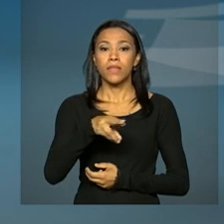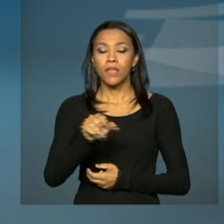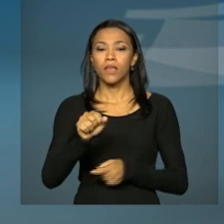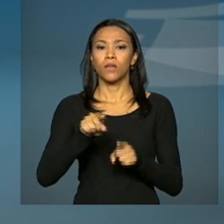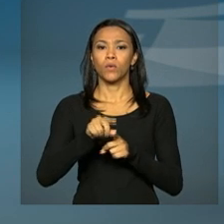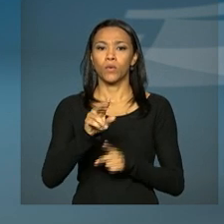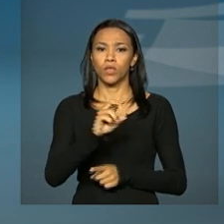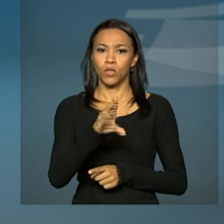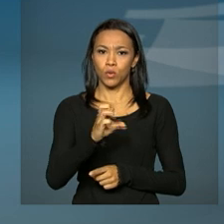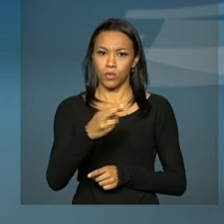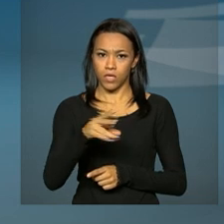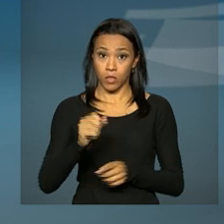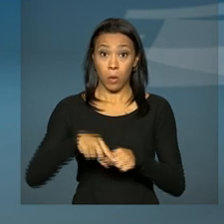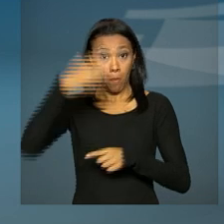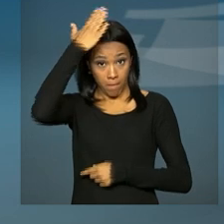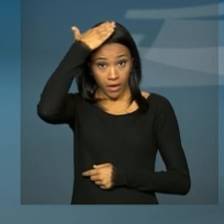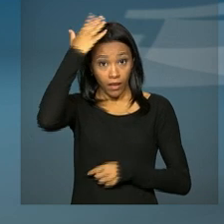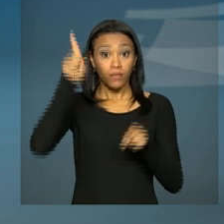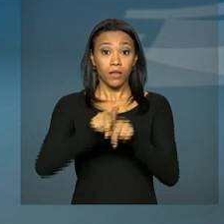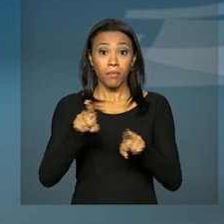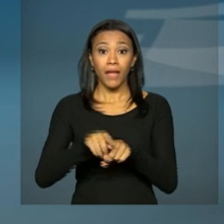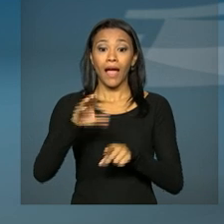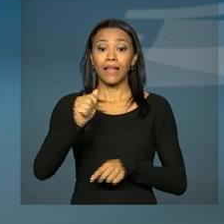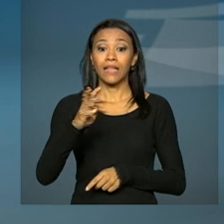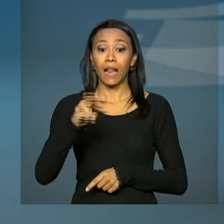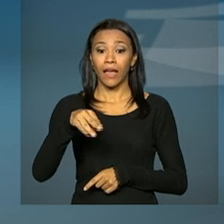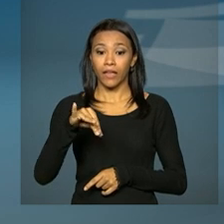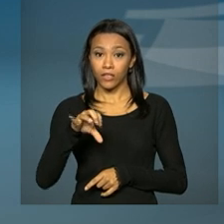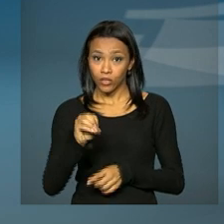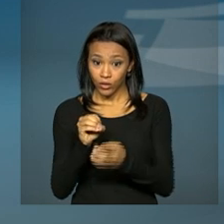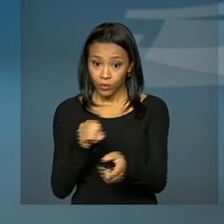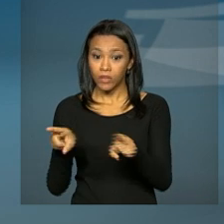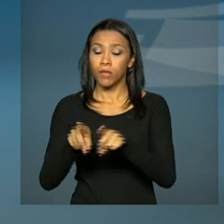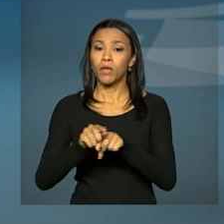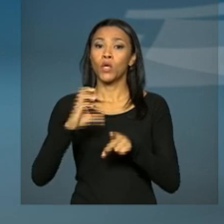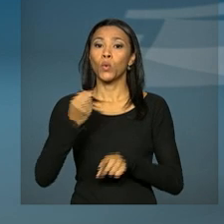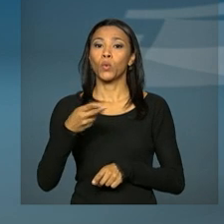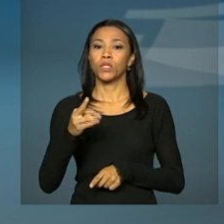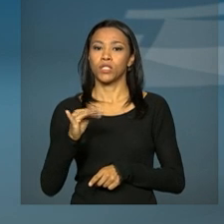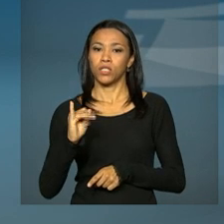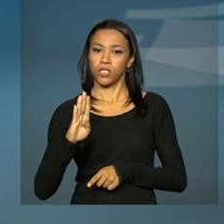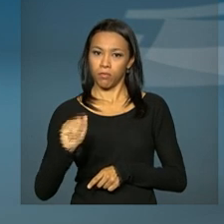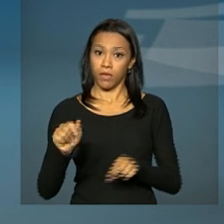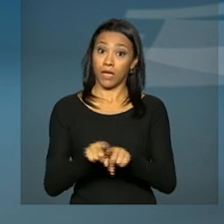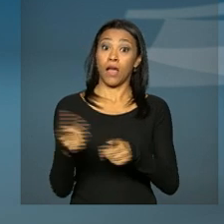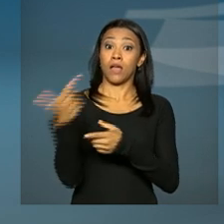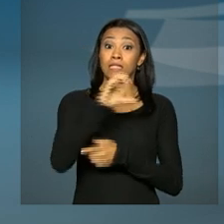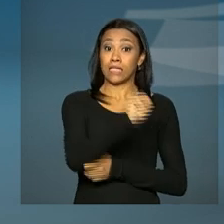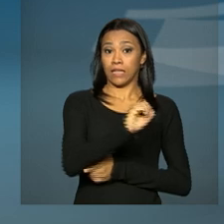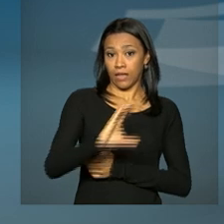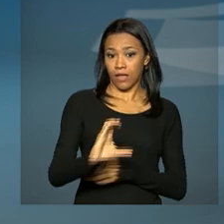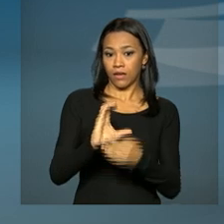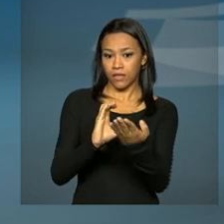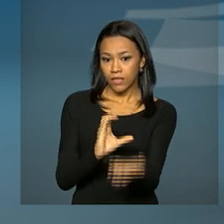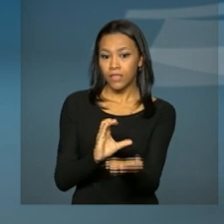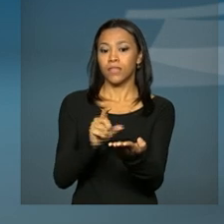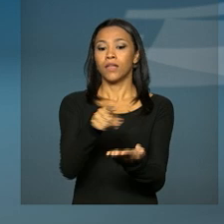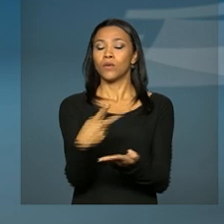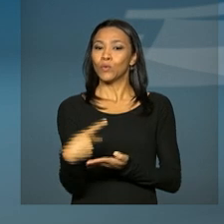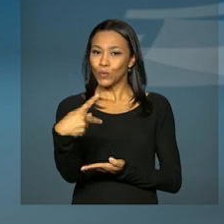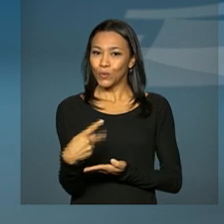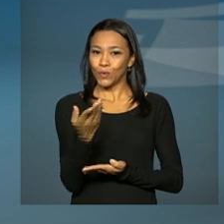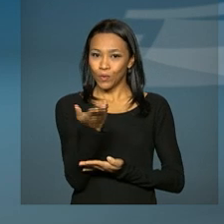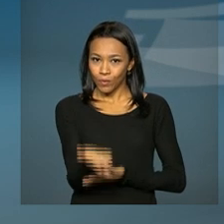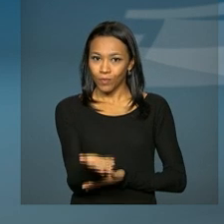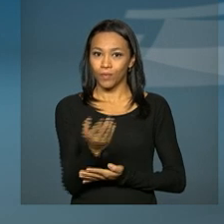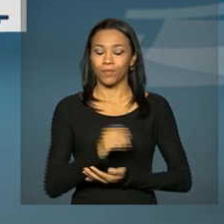Mineiro. No Paraná, com o Atlético Paranaense e com Coritiba. Em Santa Catarina, com a Chapecoense, com